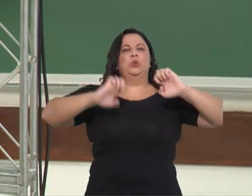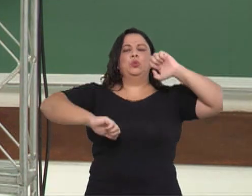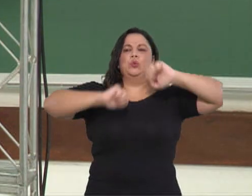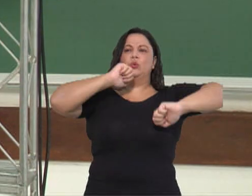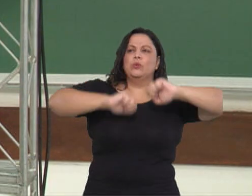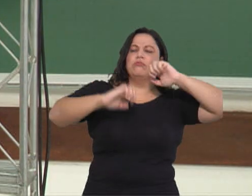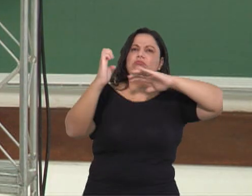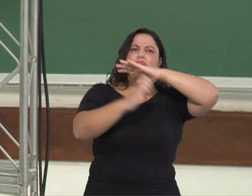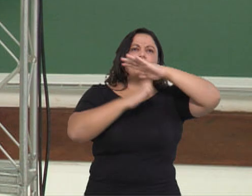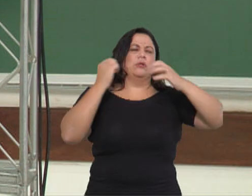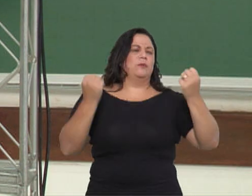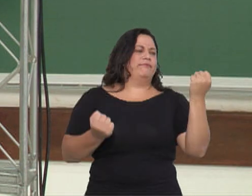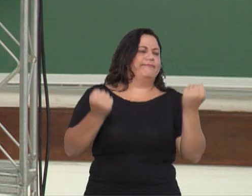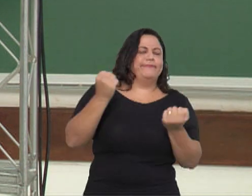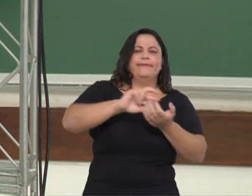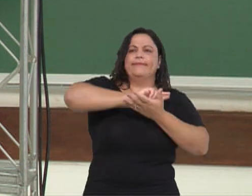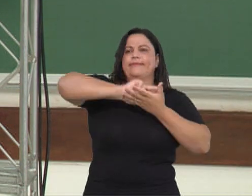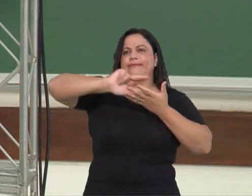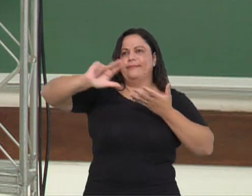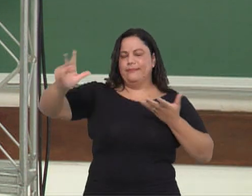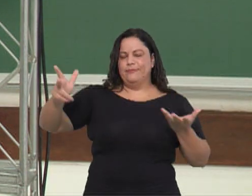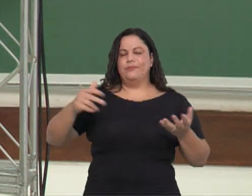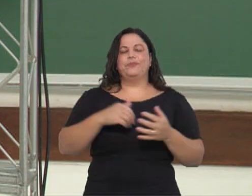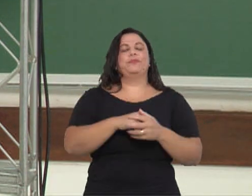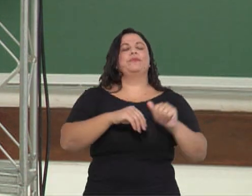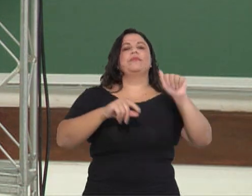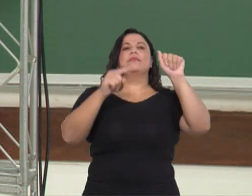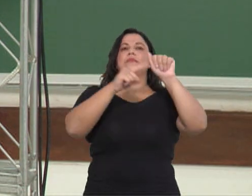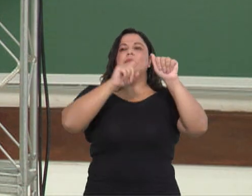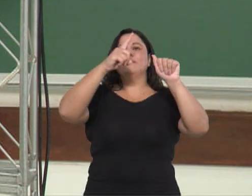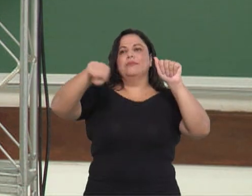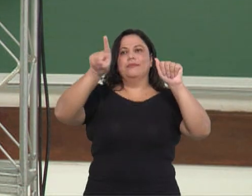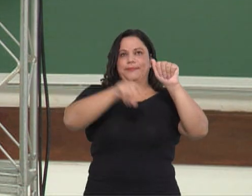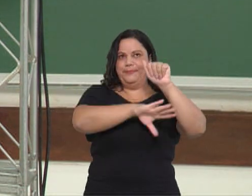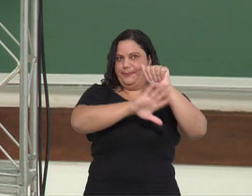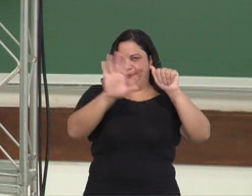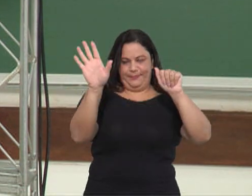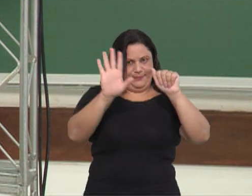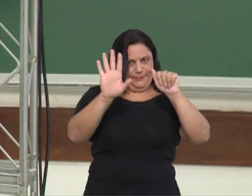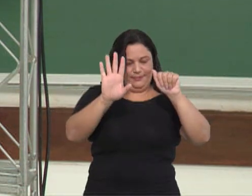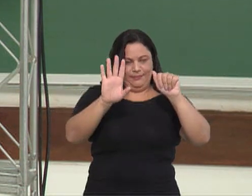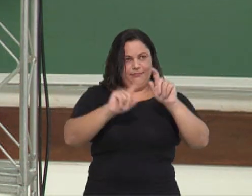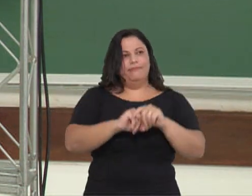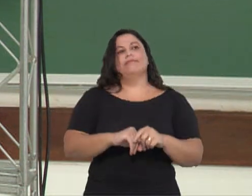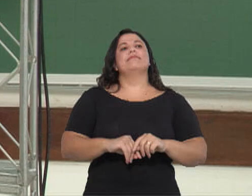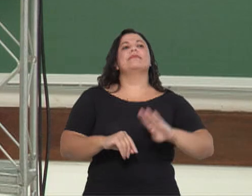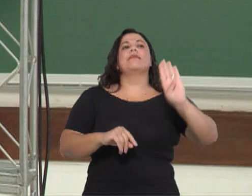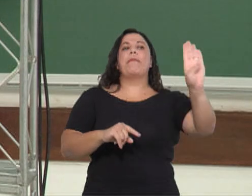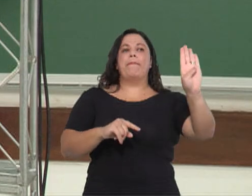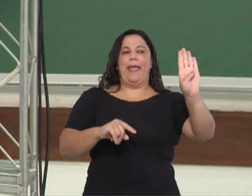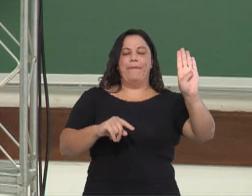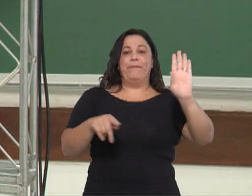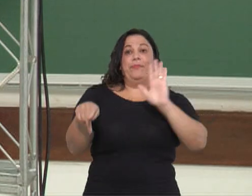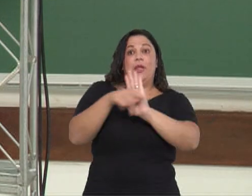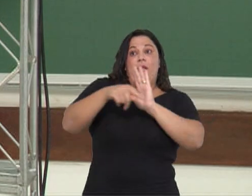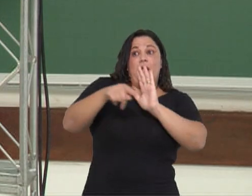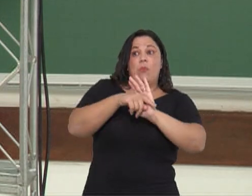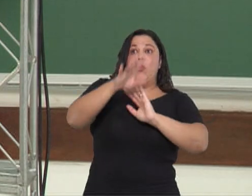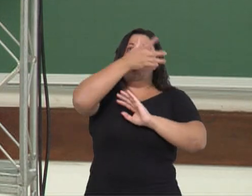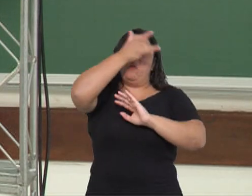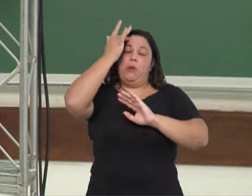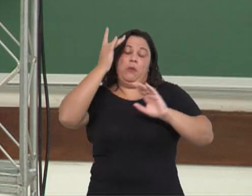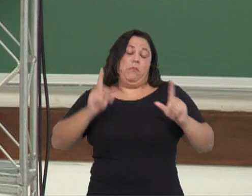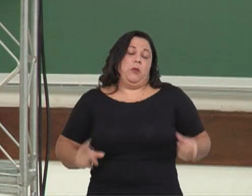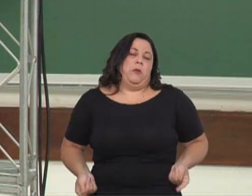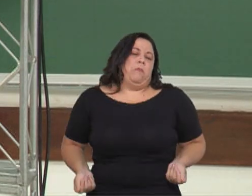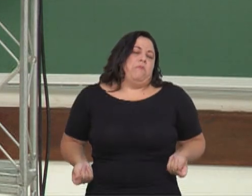indústrias, automóveis, enfim, a letra A está errada. É próprio das elites? Não. As elites participam